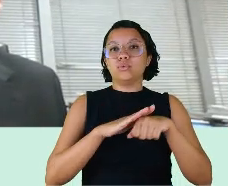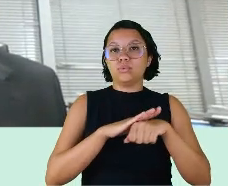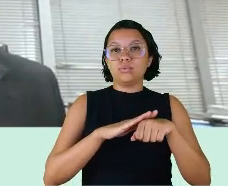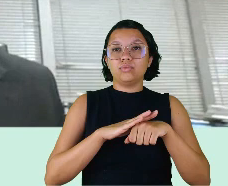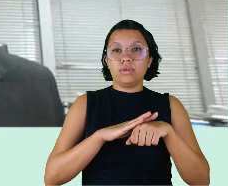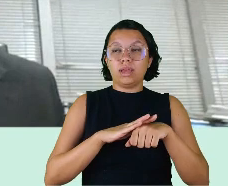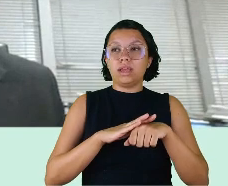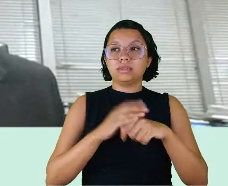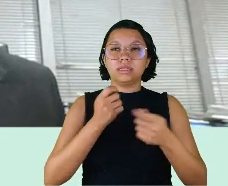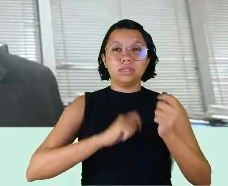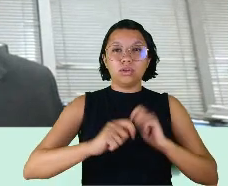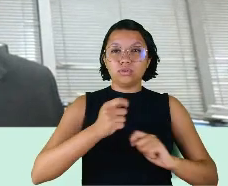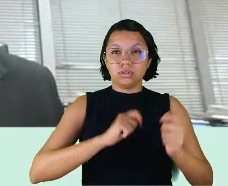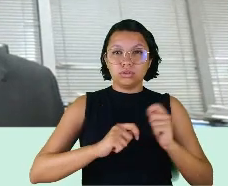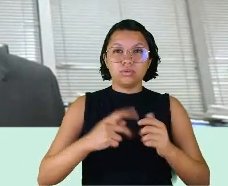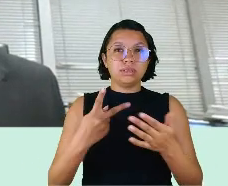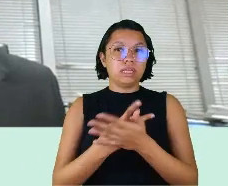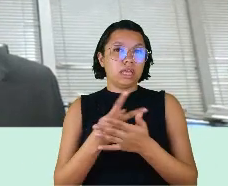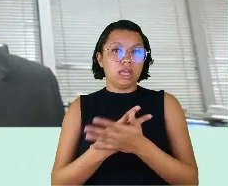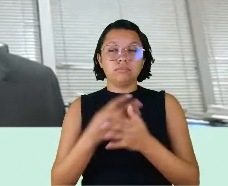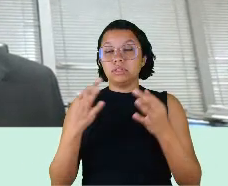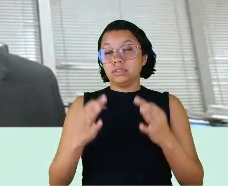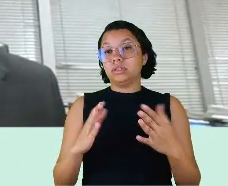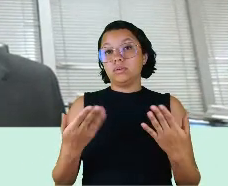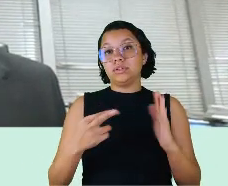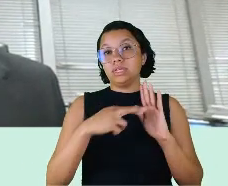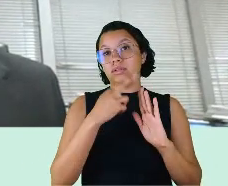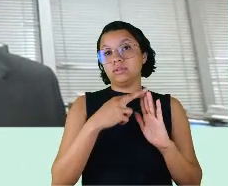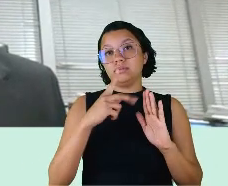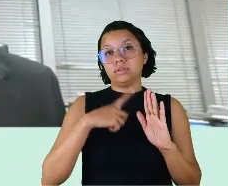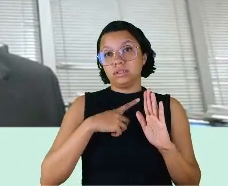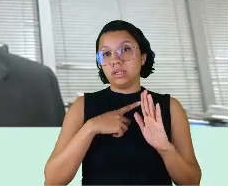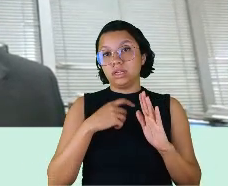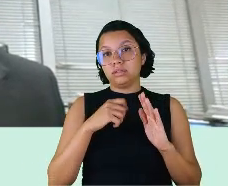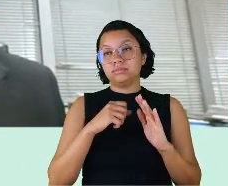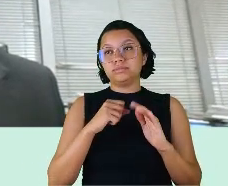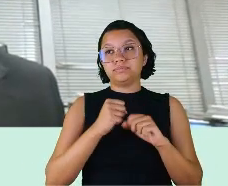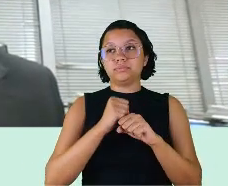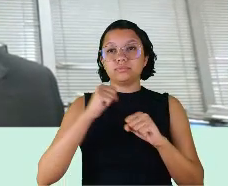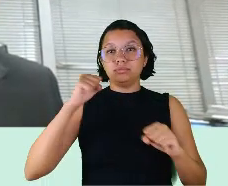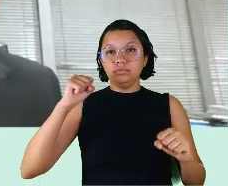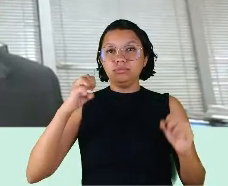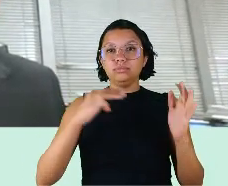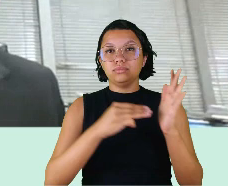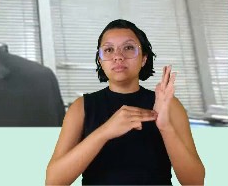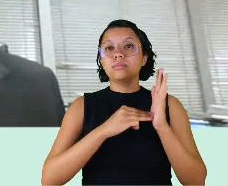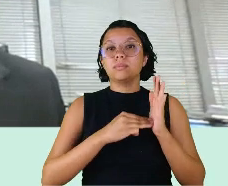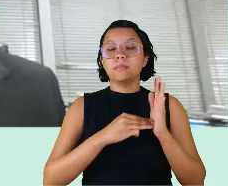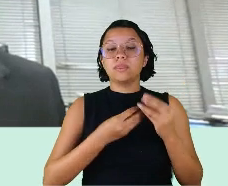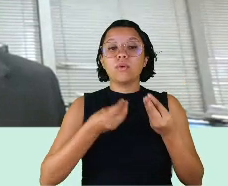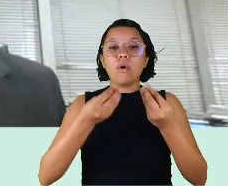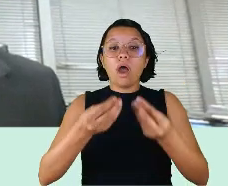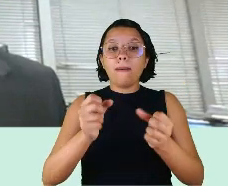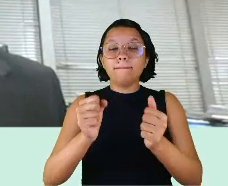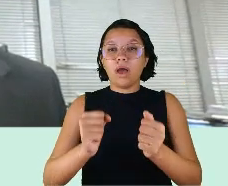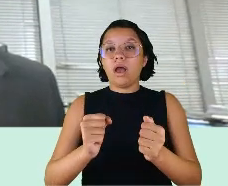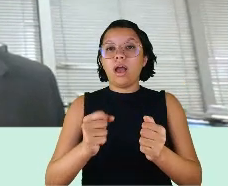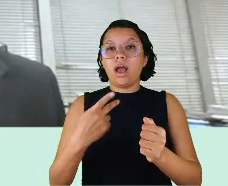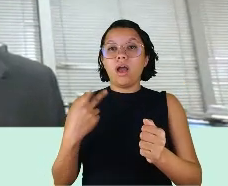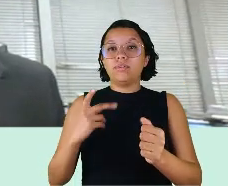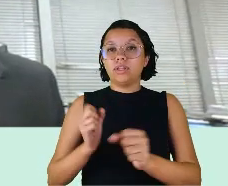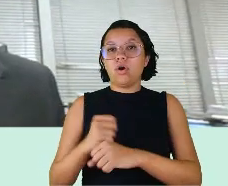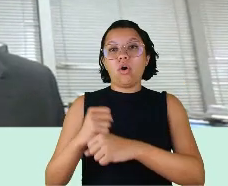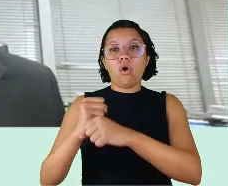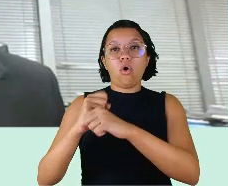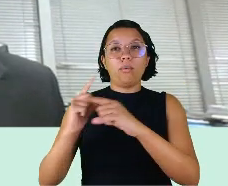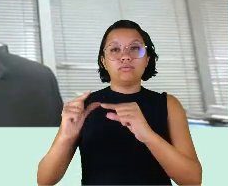os erros e com os acertos, né? Acho que essa resolução tem o grande mérito de colocar essa possibilidade, né? E nós vamos ter